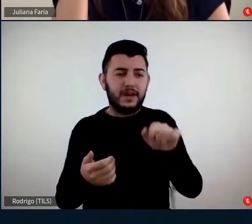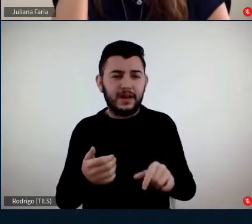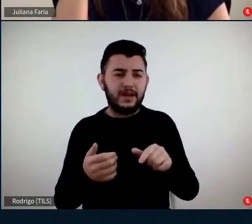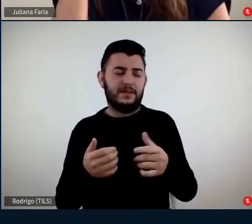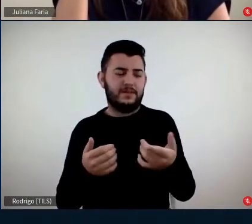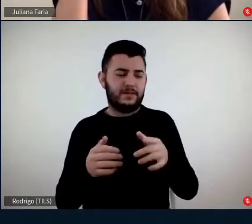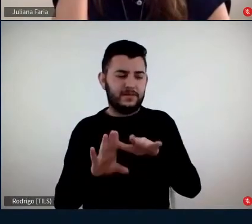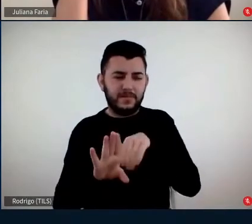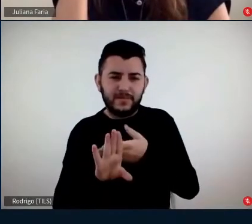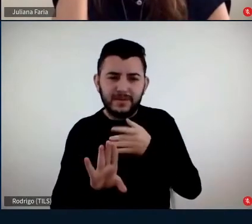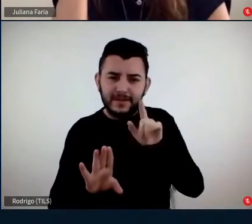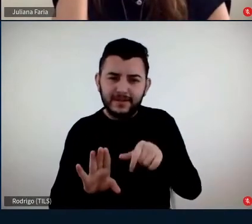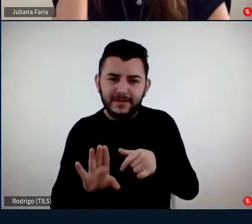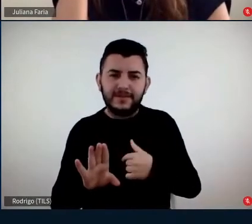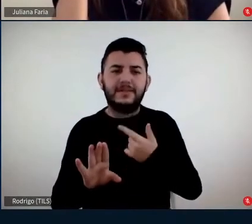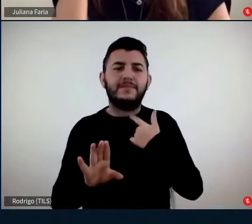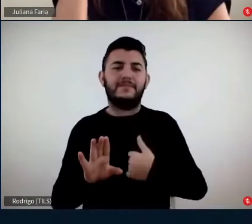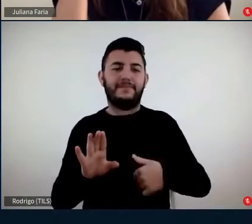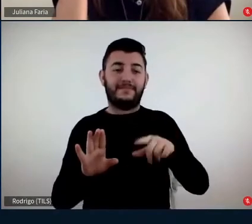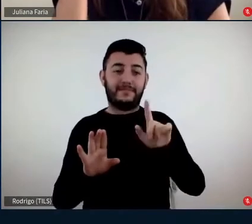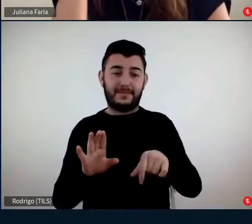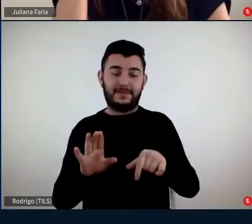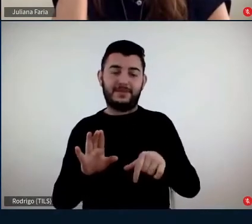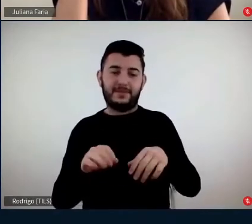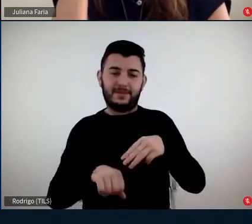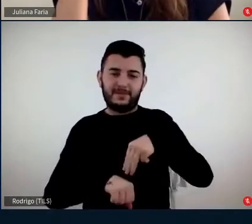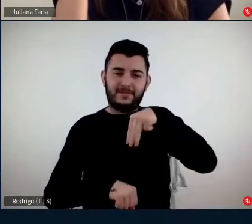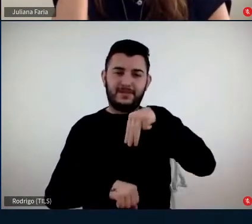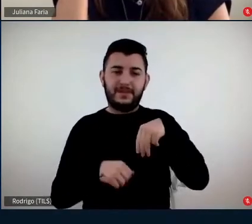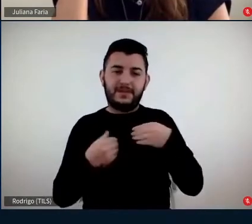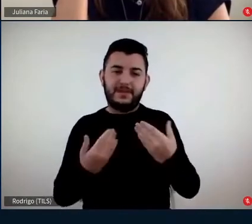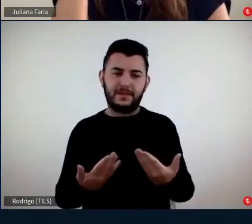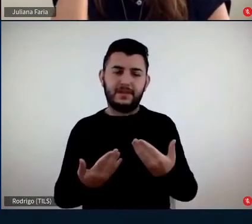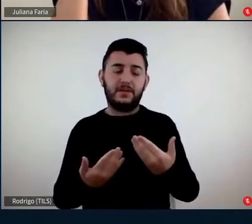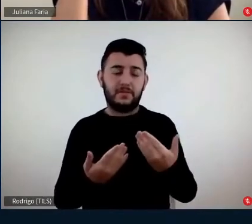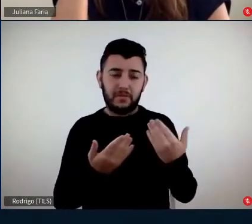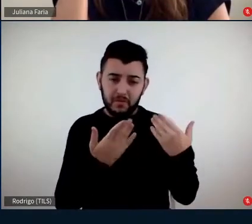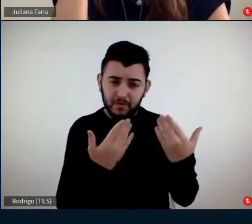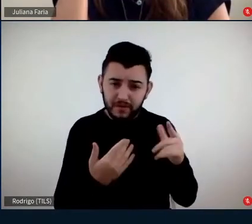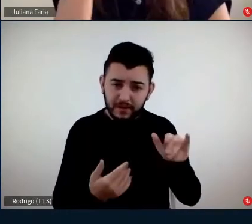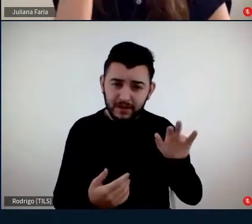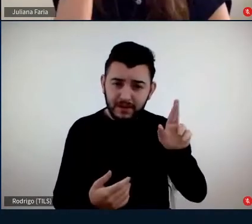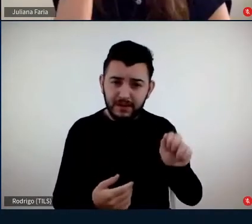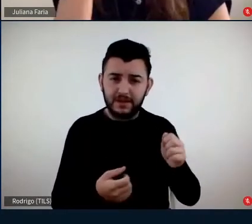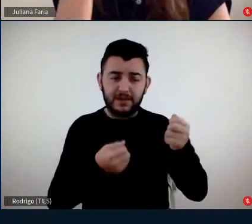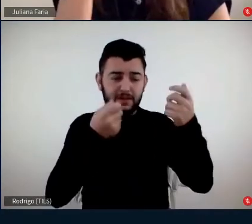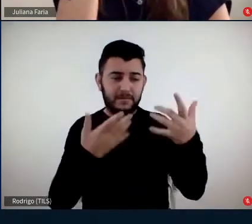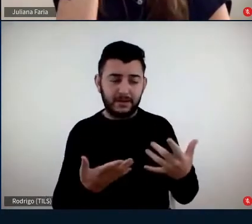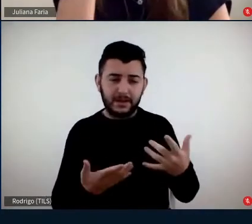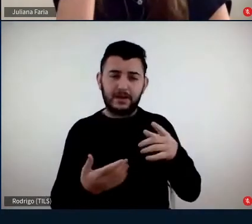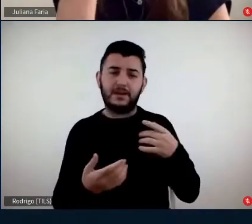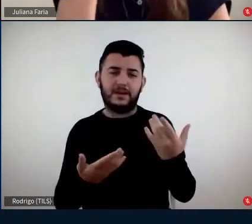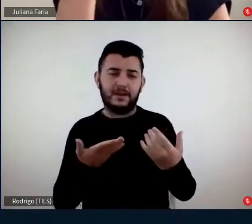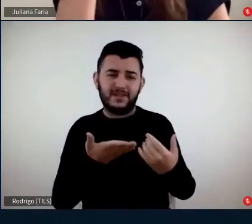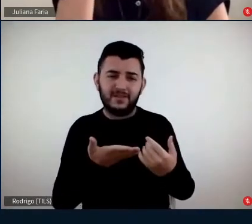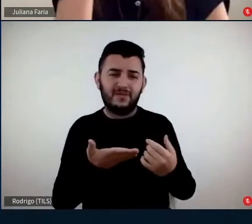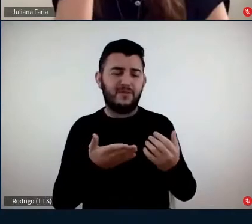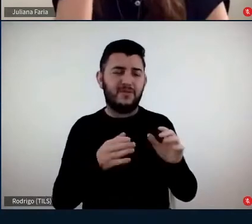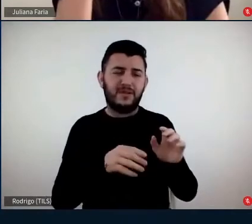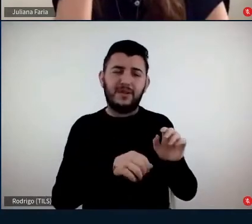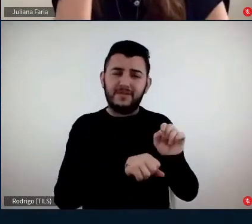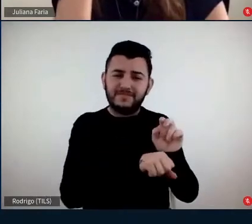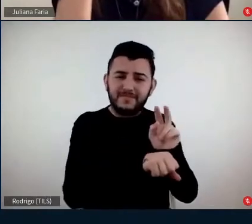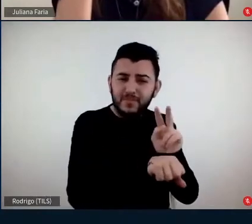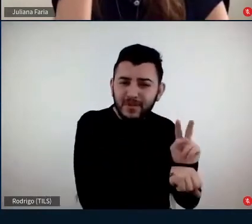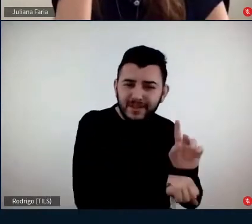ainda mais numa parte mestrada, a gente falou, Lira, isso tem que ir realmente para uma formação de doutorado e numa conversa